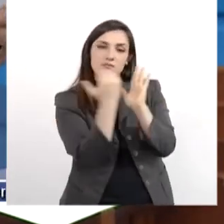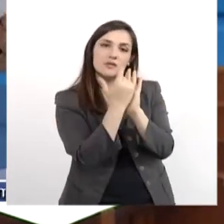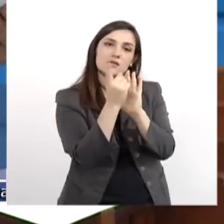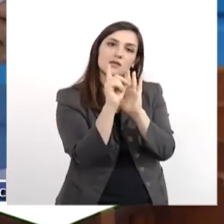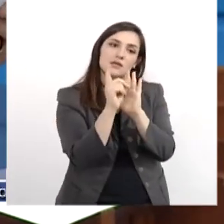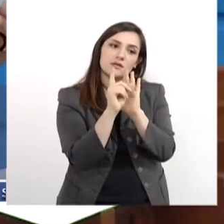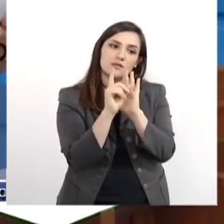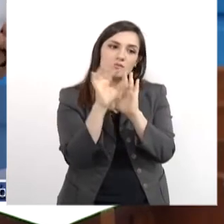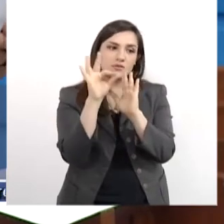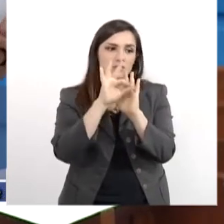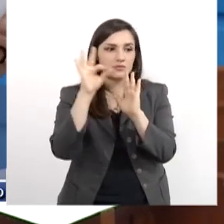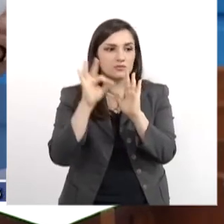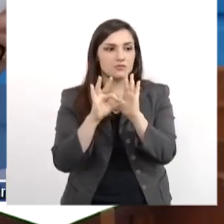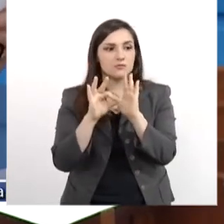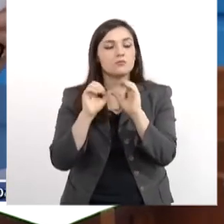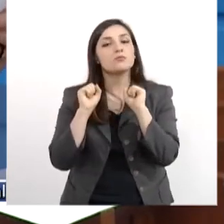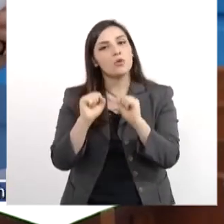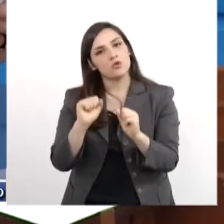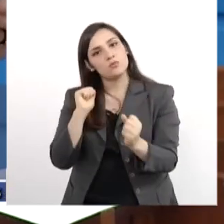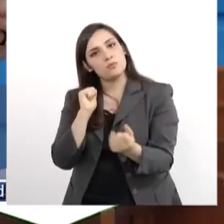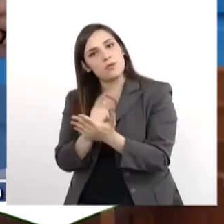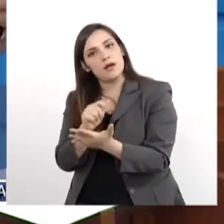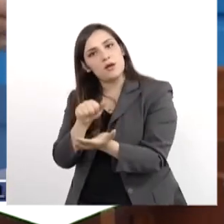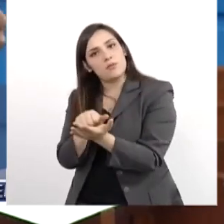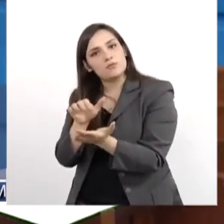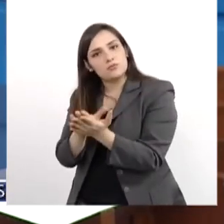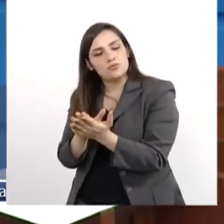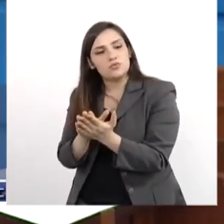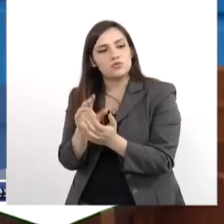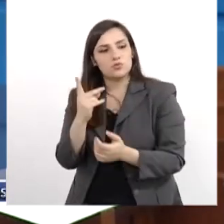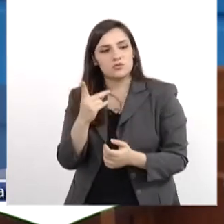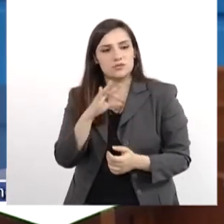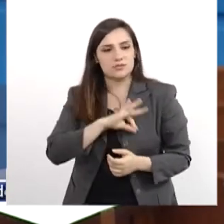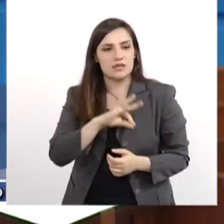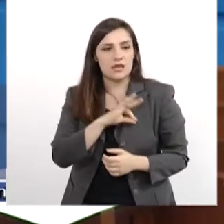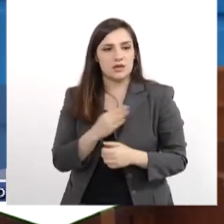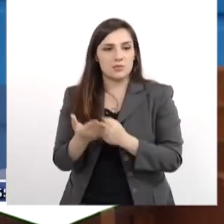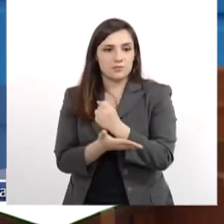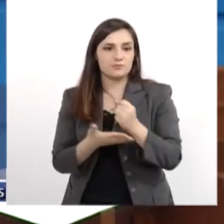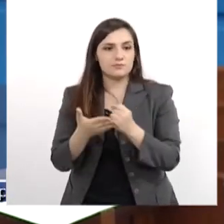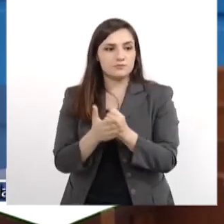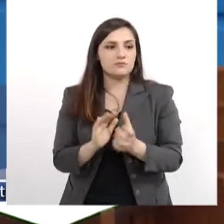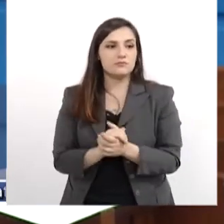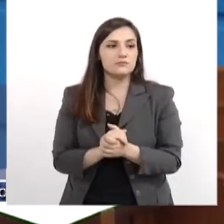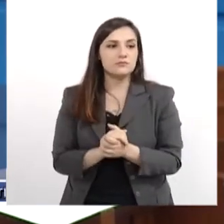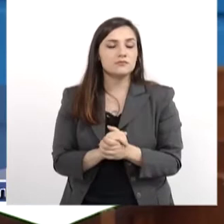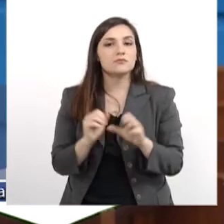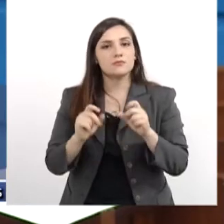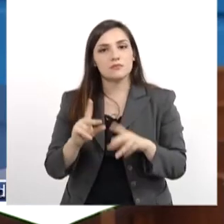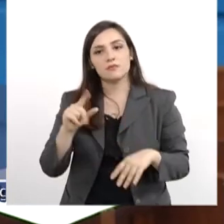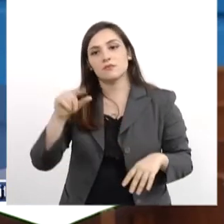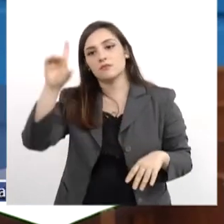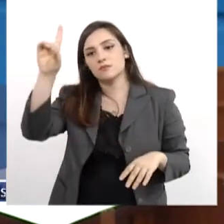pagar uma compensação, 2 salários mínimos. E também a deficiência grave.